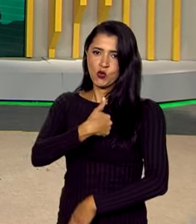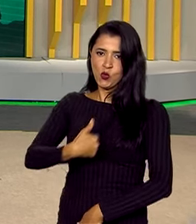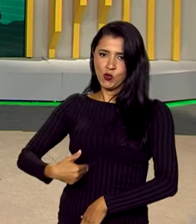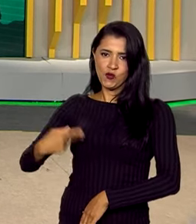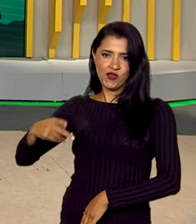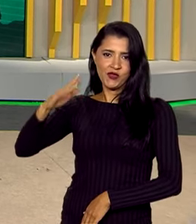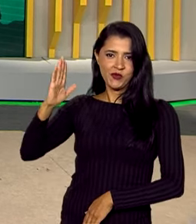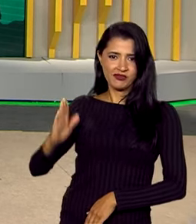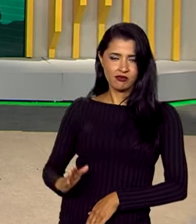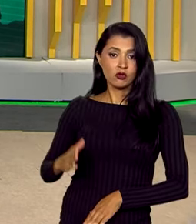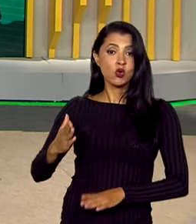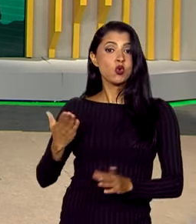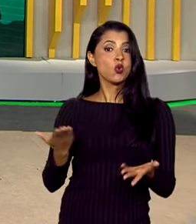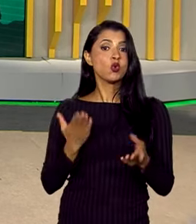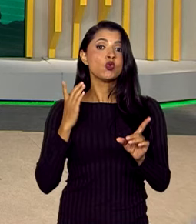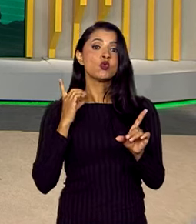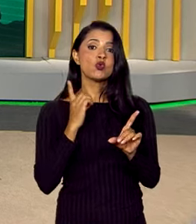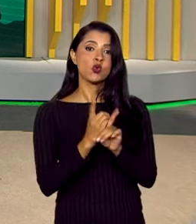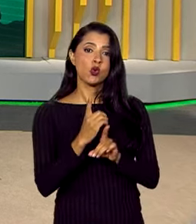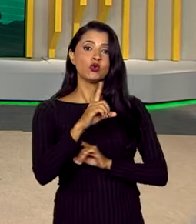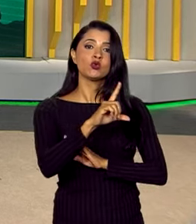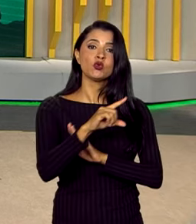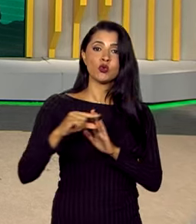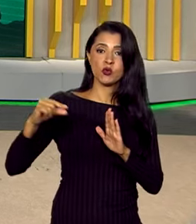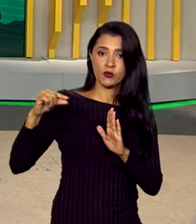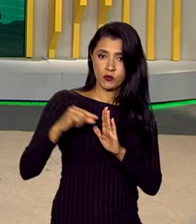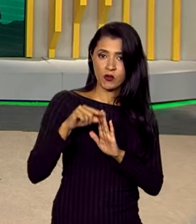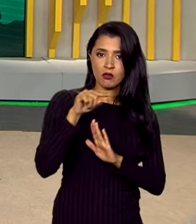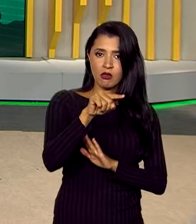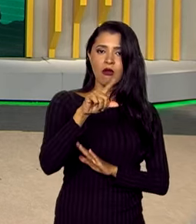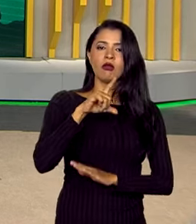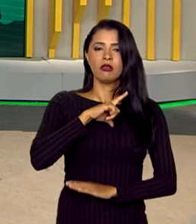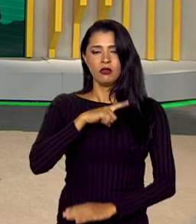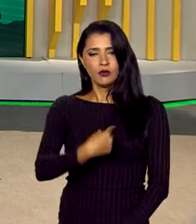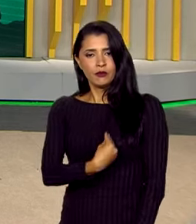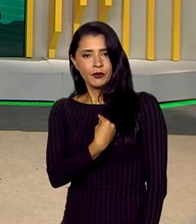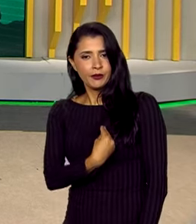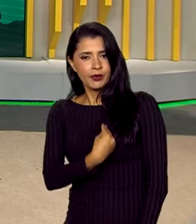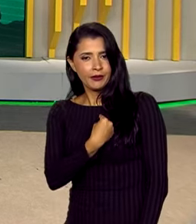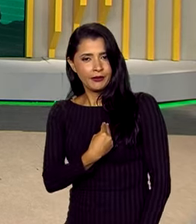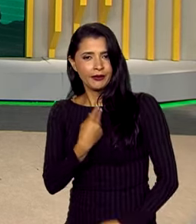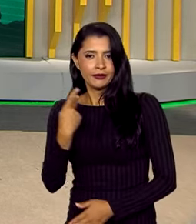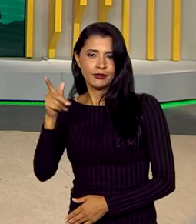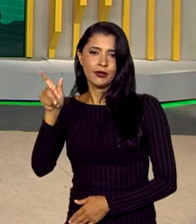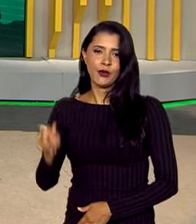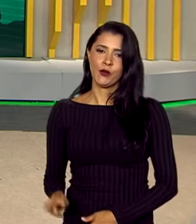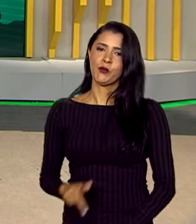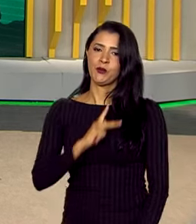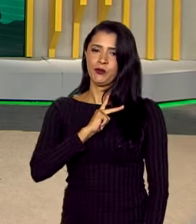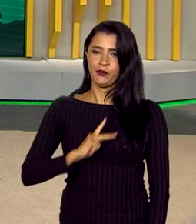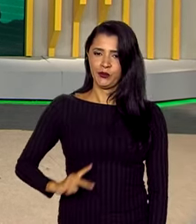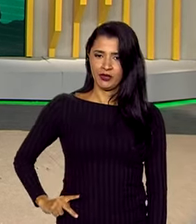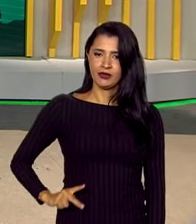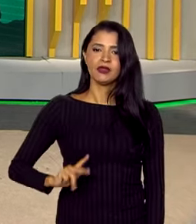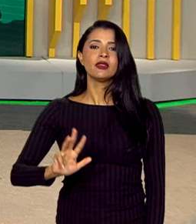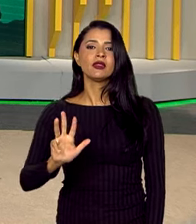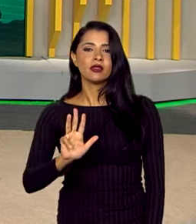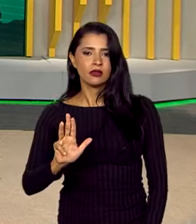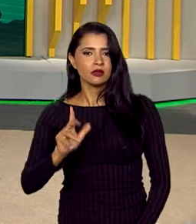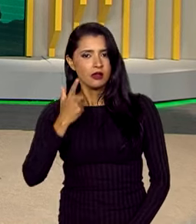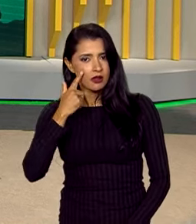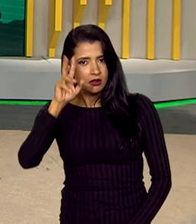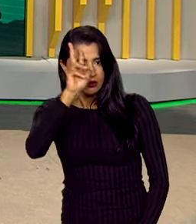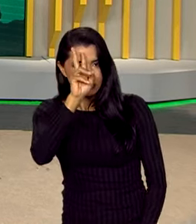brasileiro. Hoje o encontro foi no Palácio do Planalto e contou com a participação do presidente Lula. E a gente tem